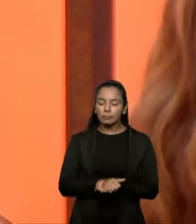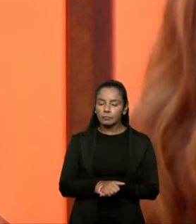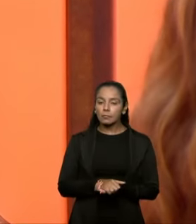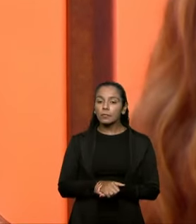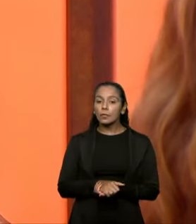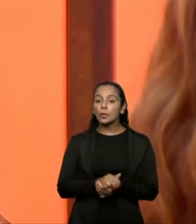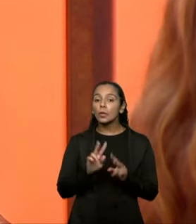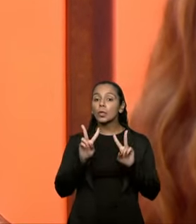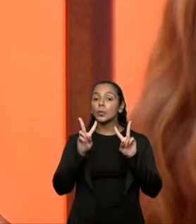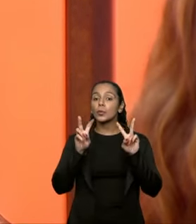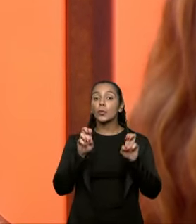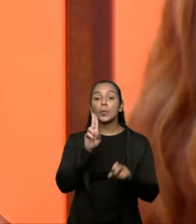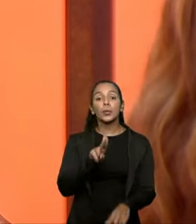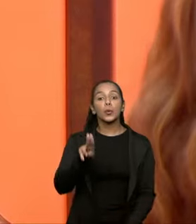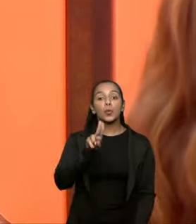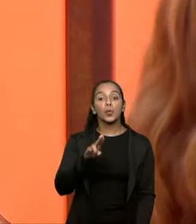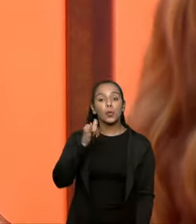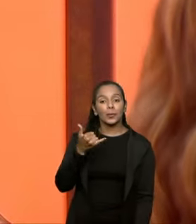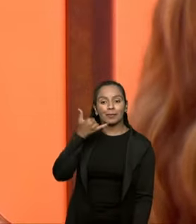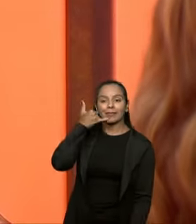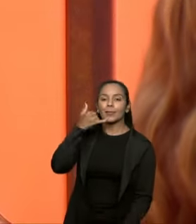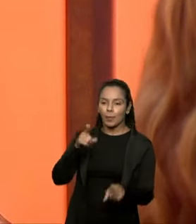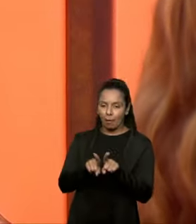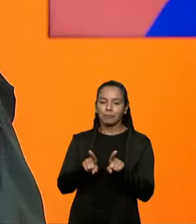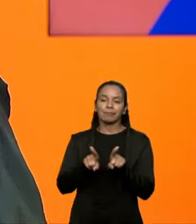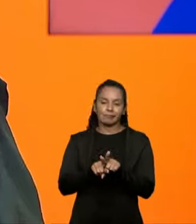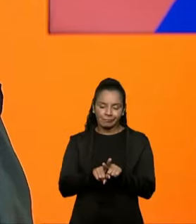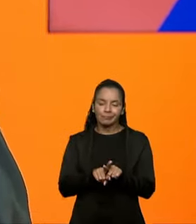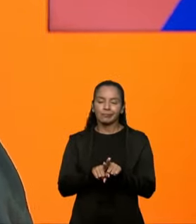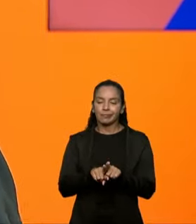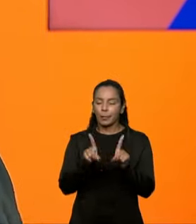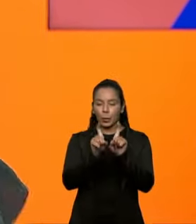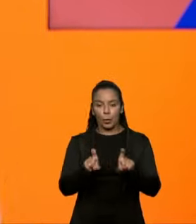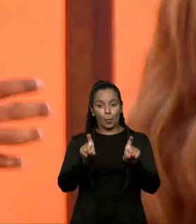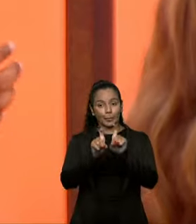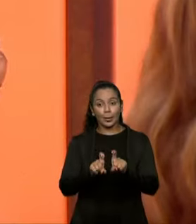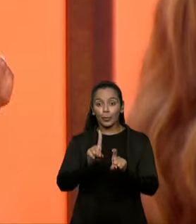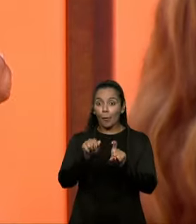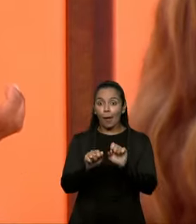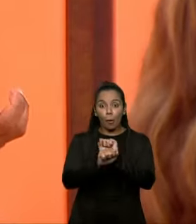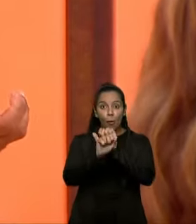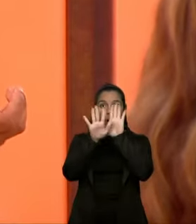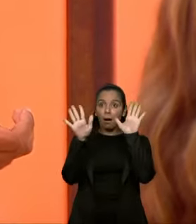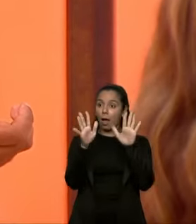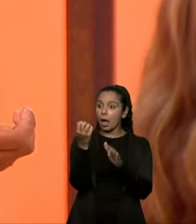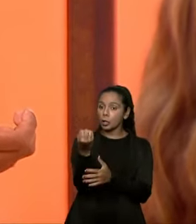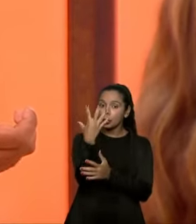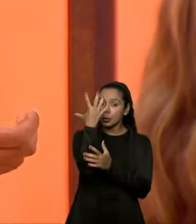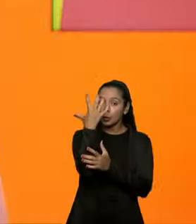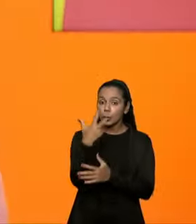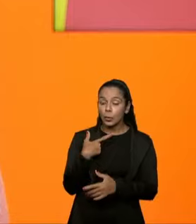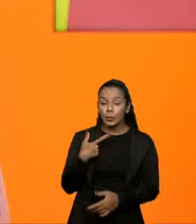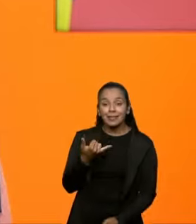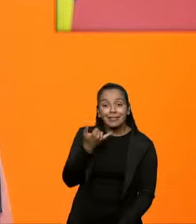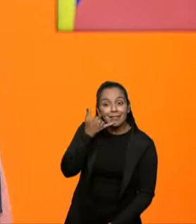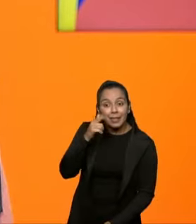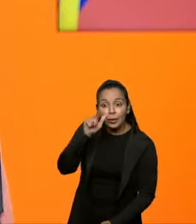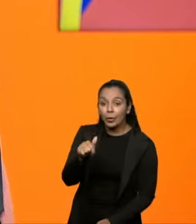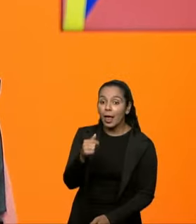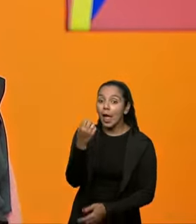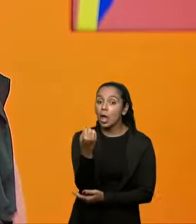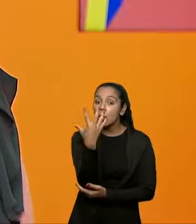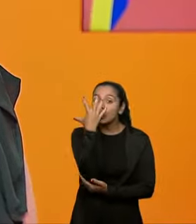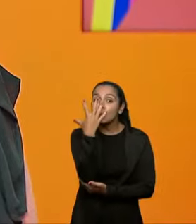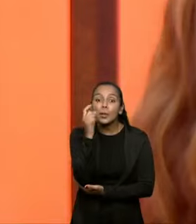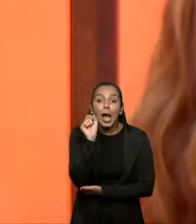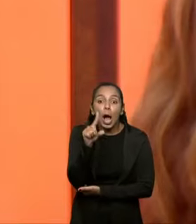do celular e do computador, né? Porque... É a claridade, é a luz. O pessoal não larga aquilo isso ali. Isso aqui é luz azul. E você